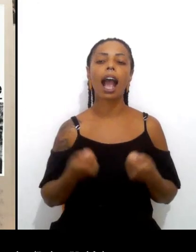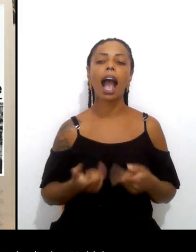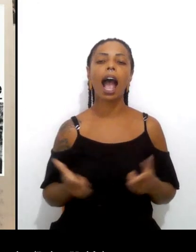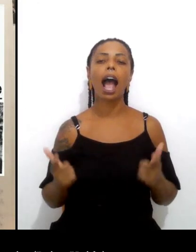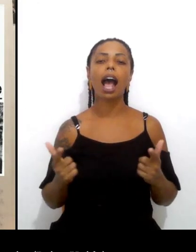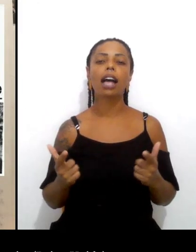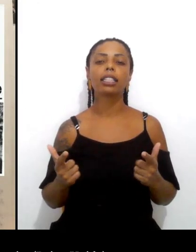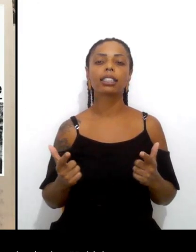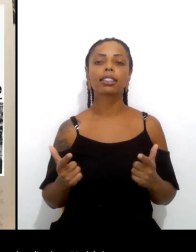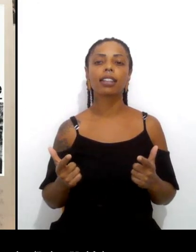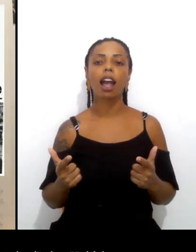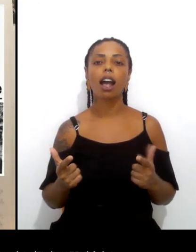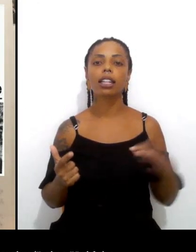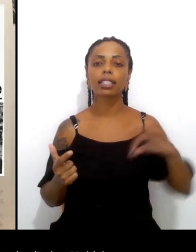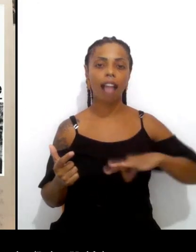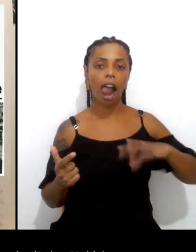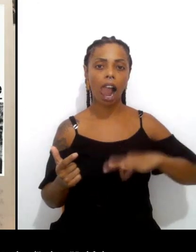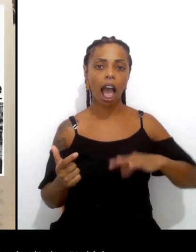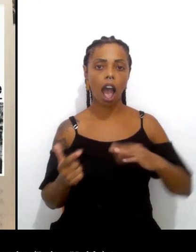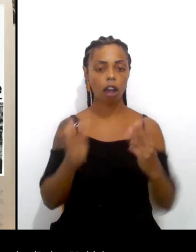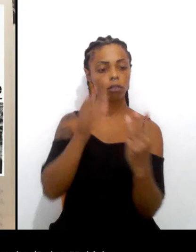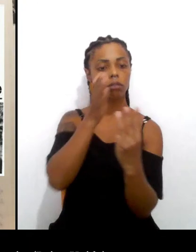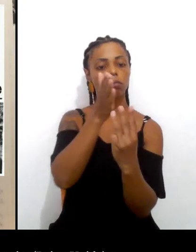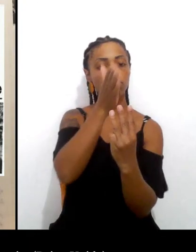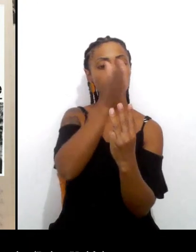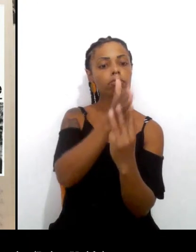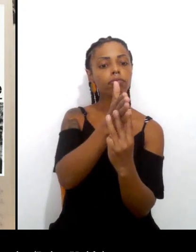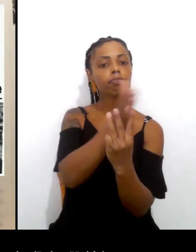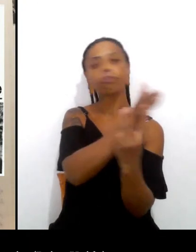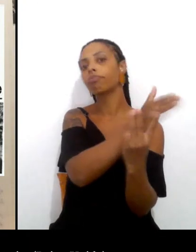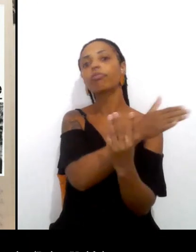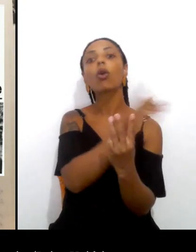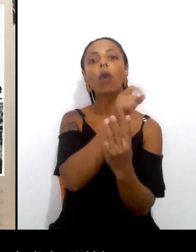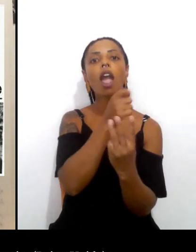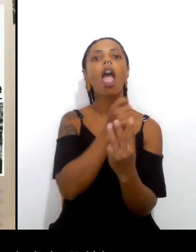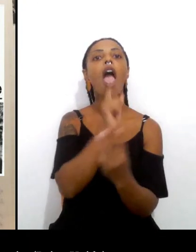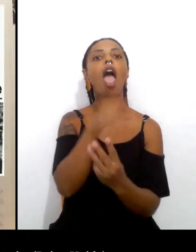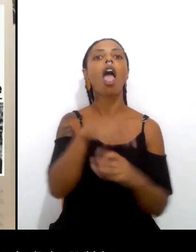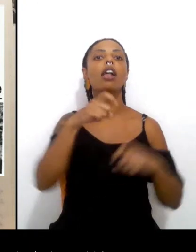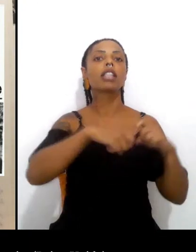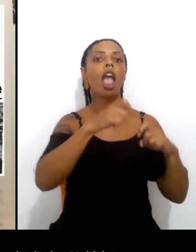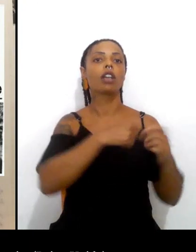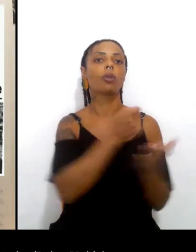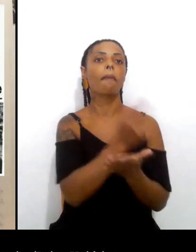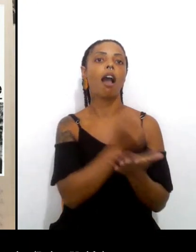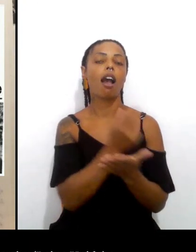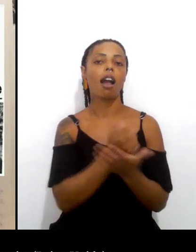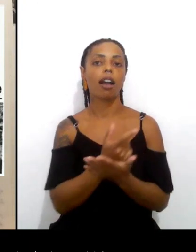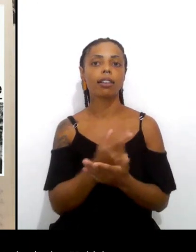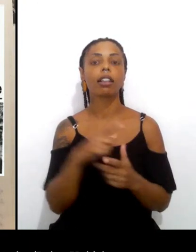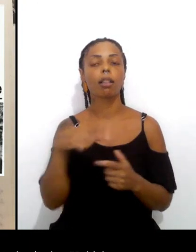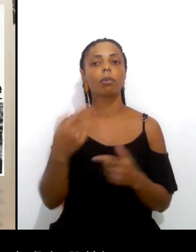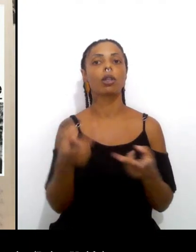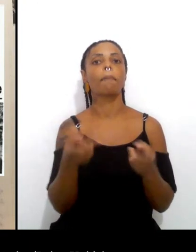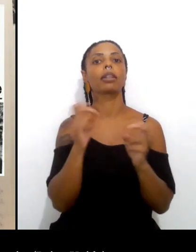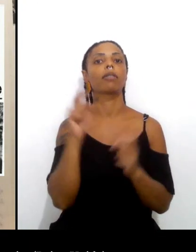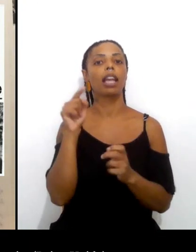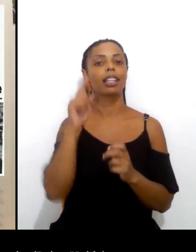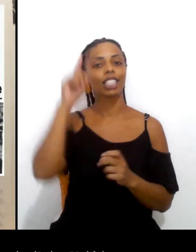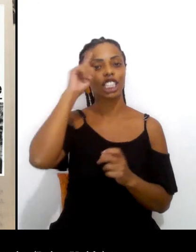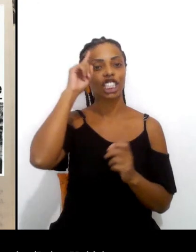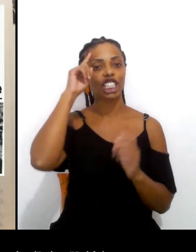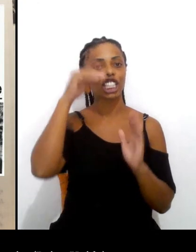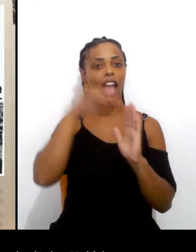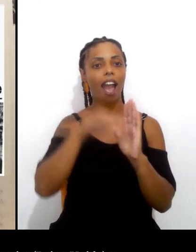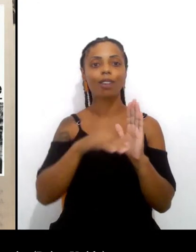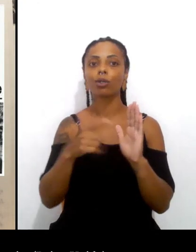da sua renda do seu dinheiro comprando serviços sexuais bem Depois eu percebi que esse diário não está em